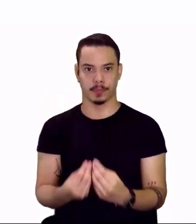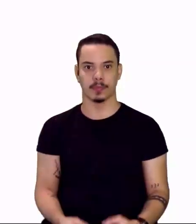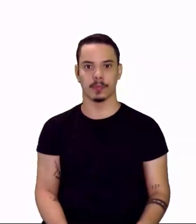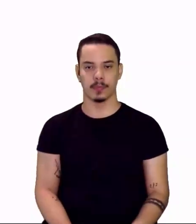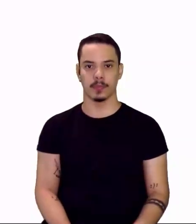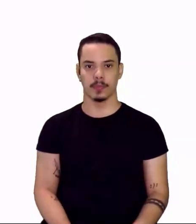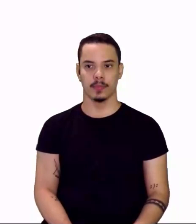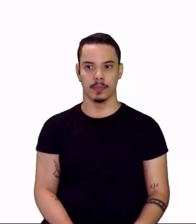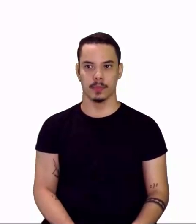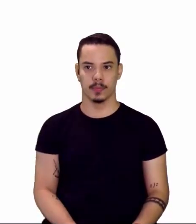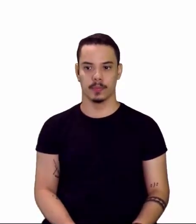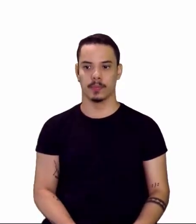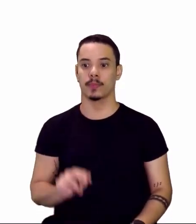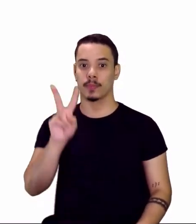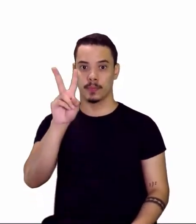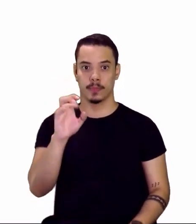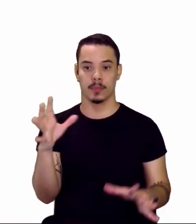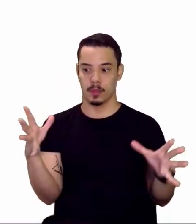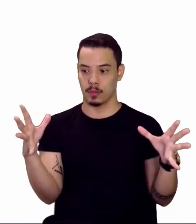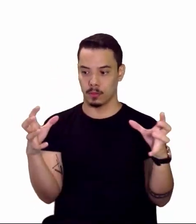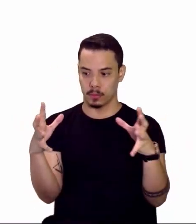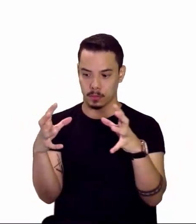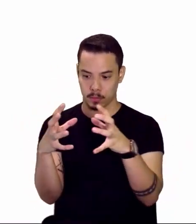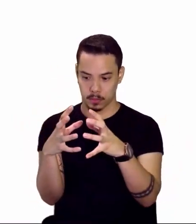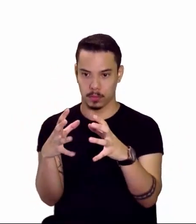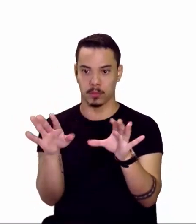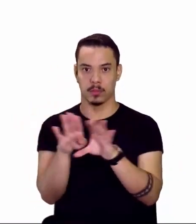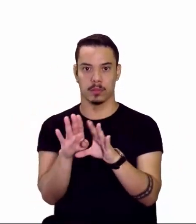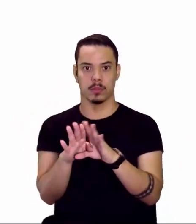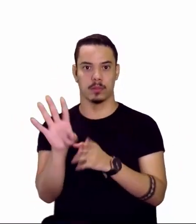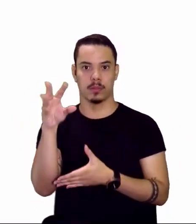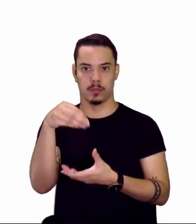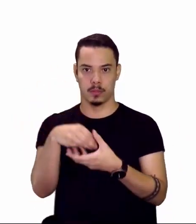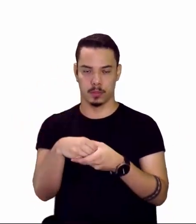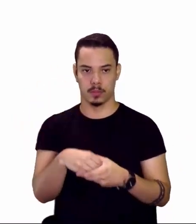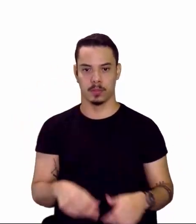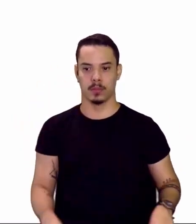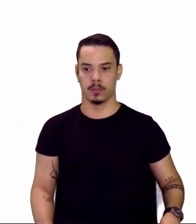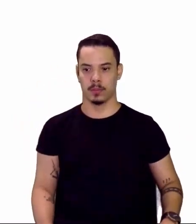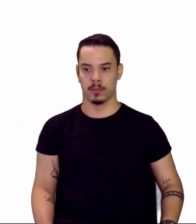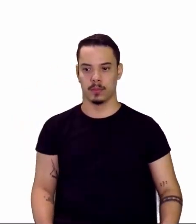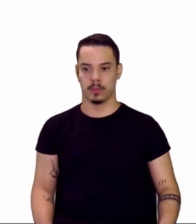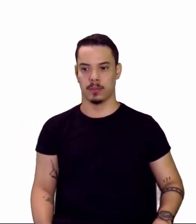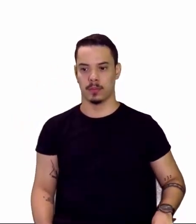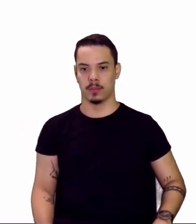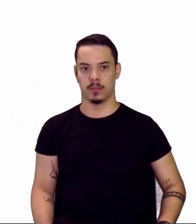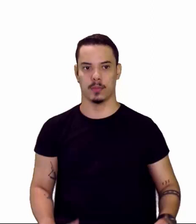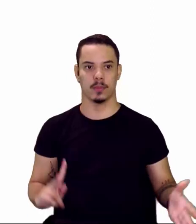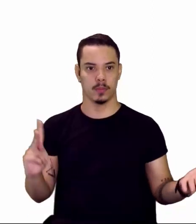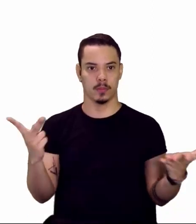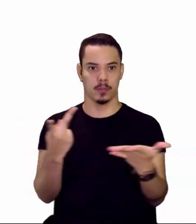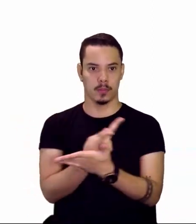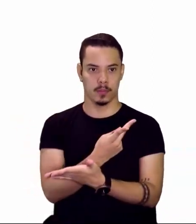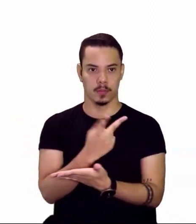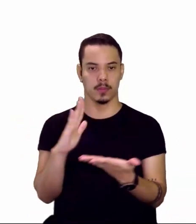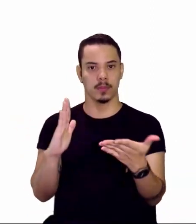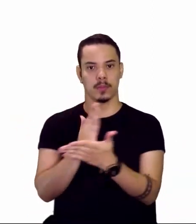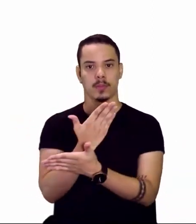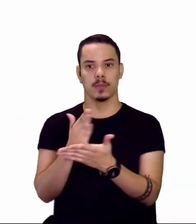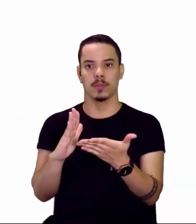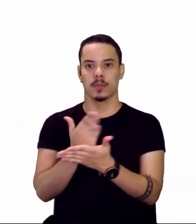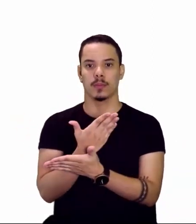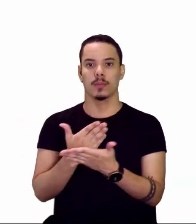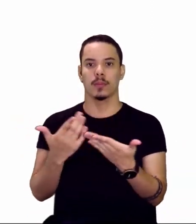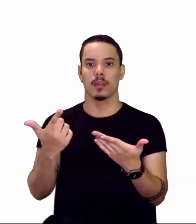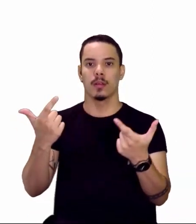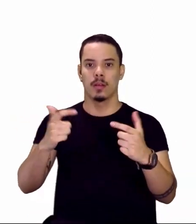aí, sobre a contração do octeto, ocorre nos elementos lá do